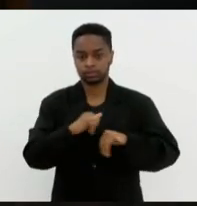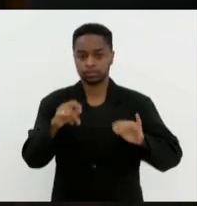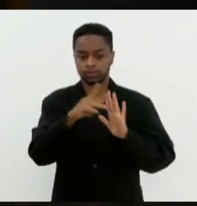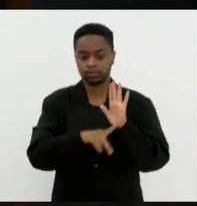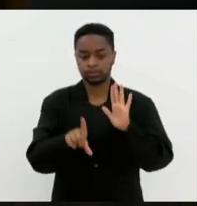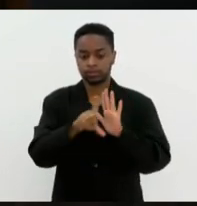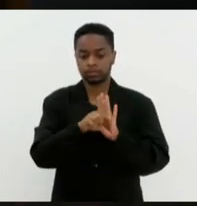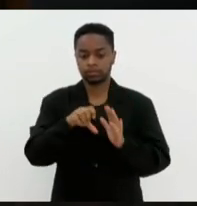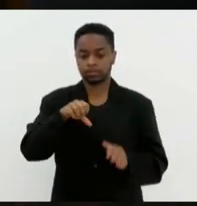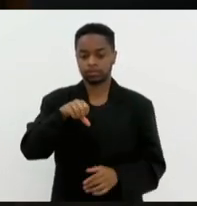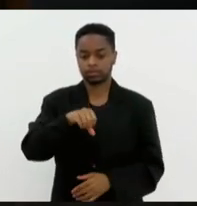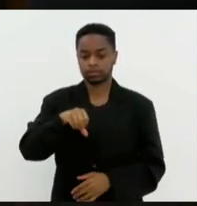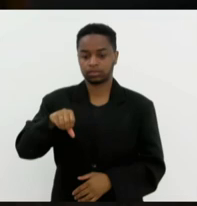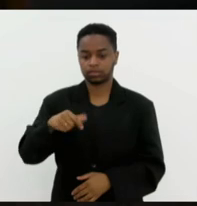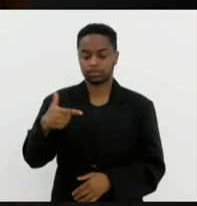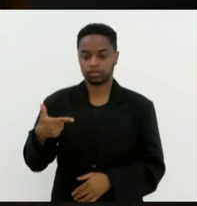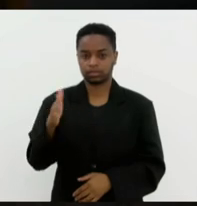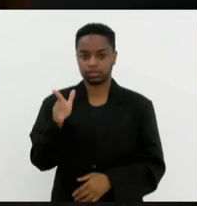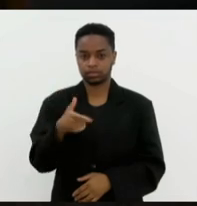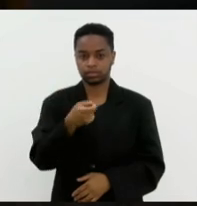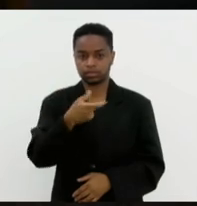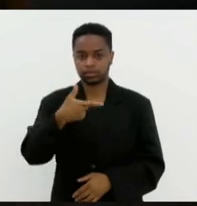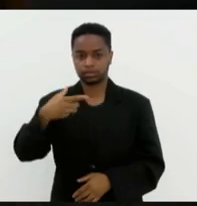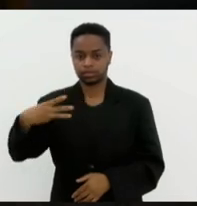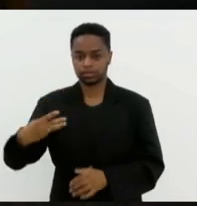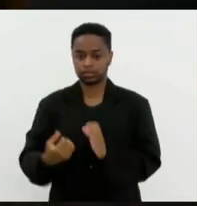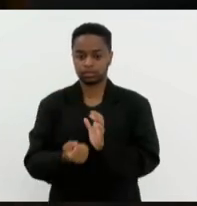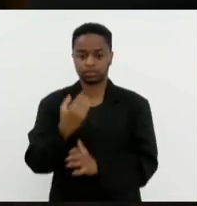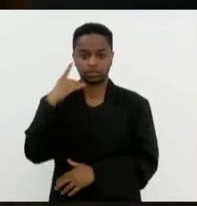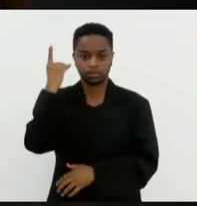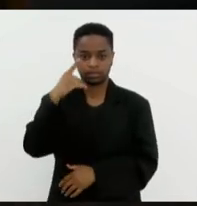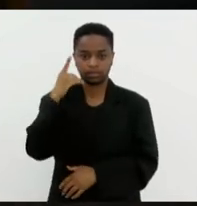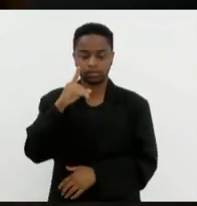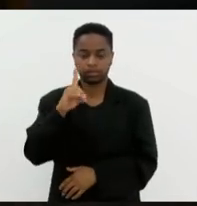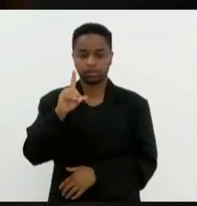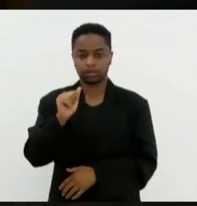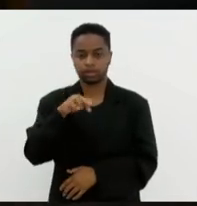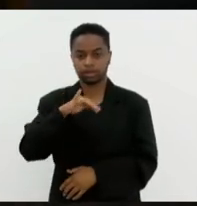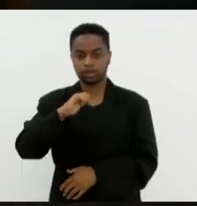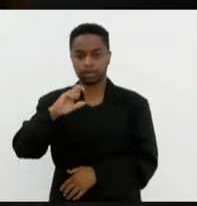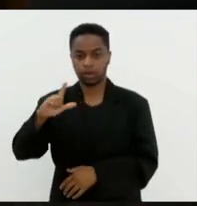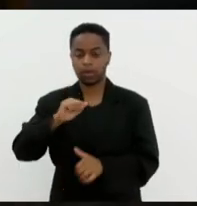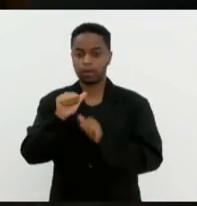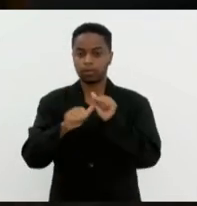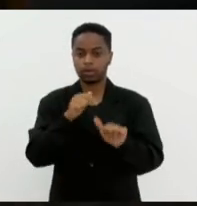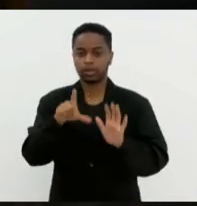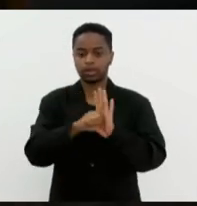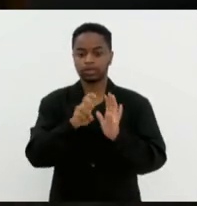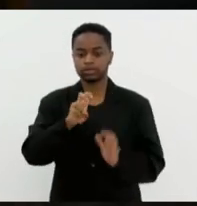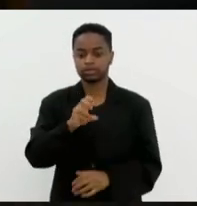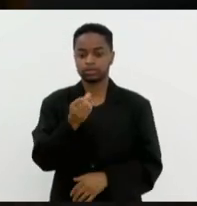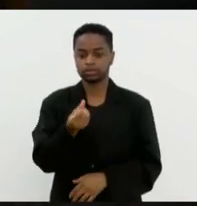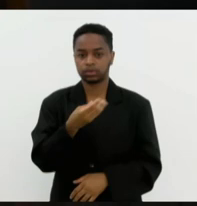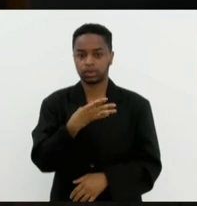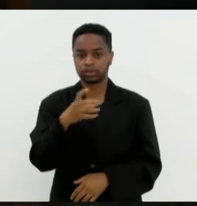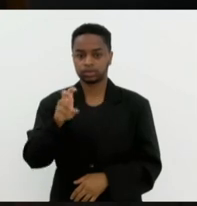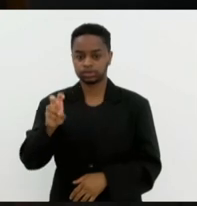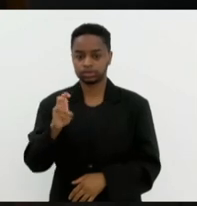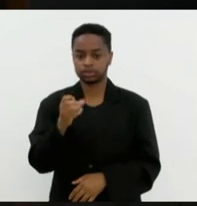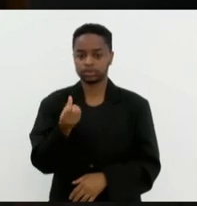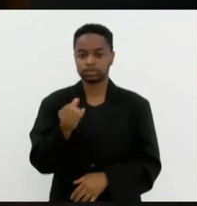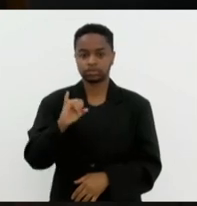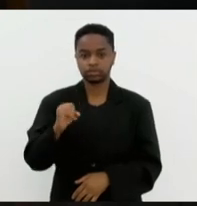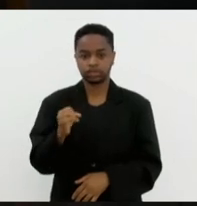projeto de lei número 992, de 23, de autoria do deputado Daniel Liberon, que altera a lei 5.645, de